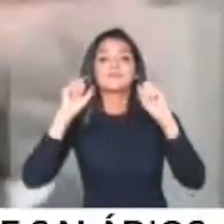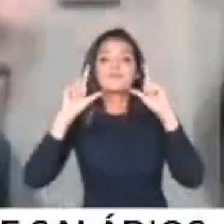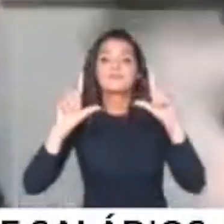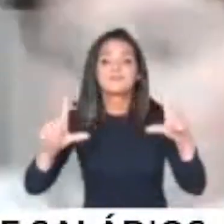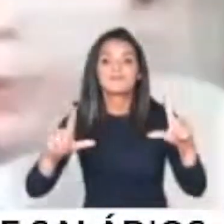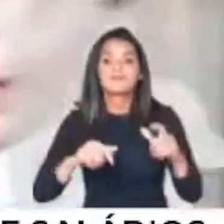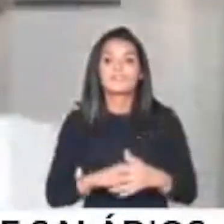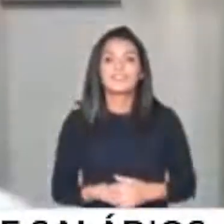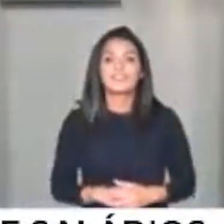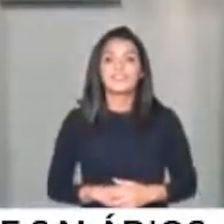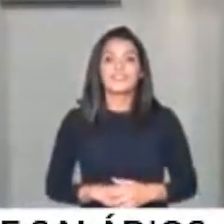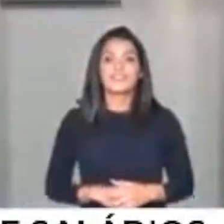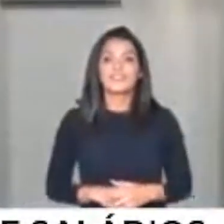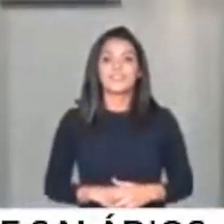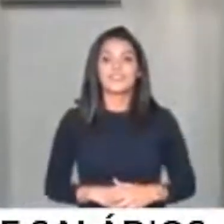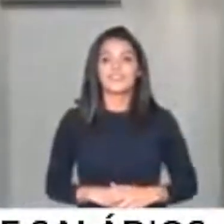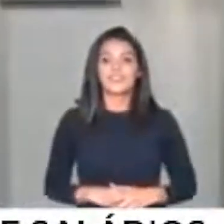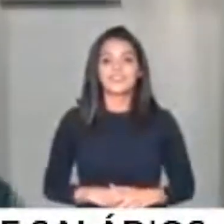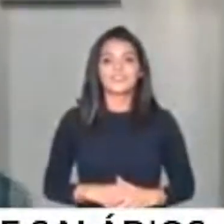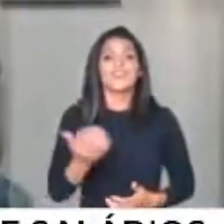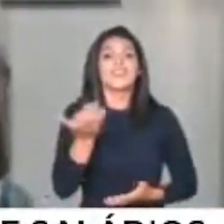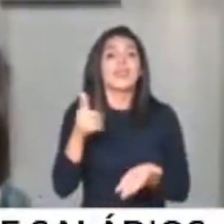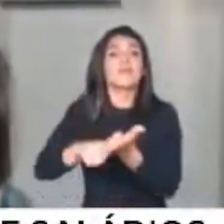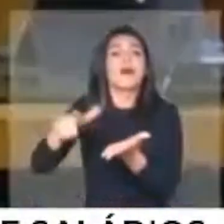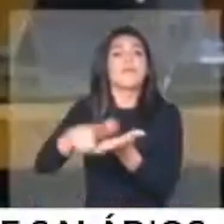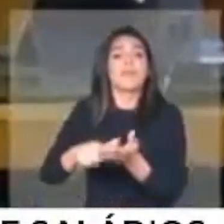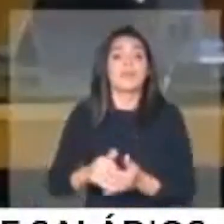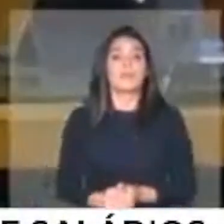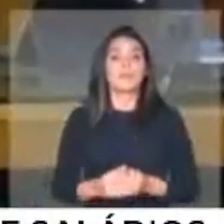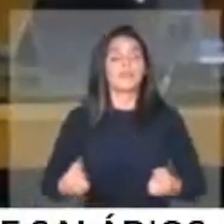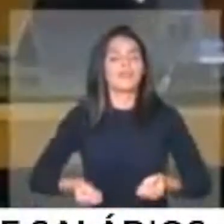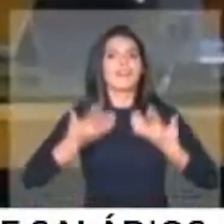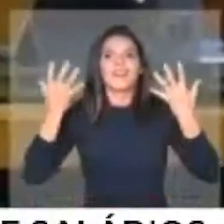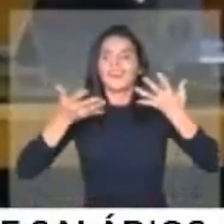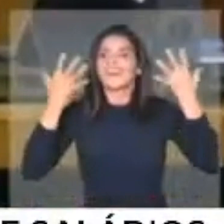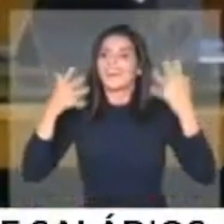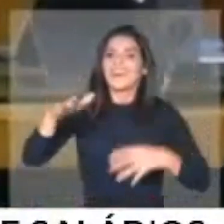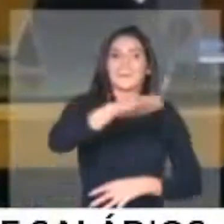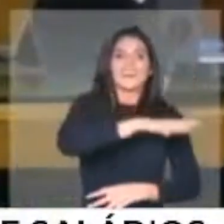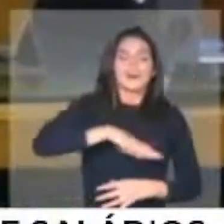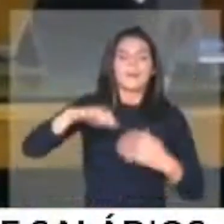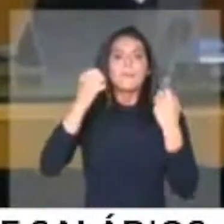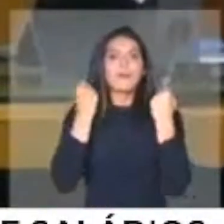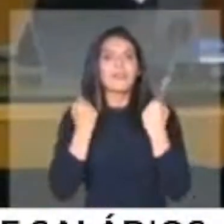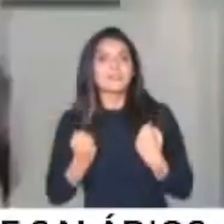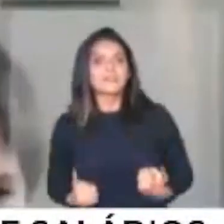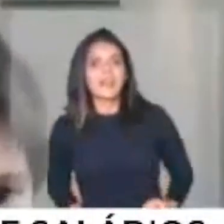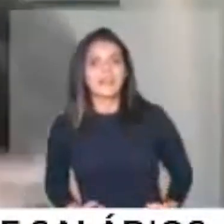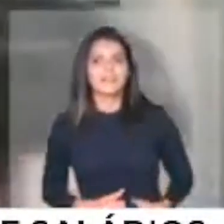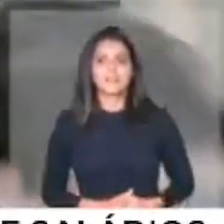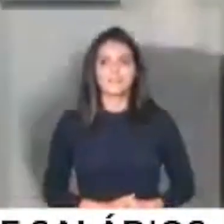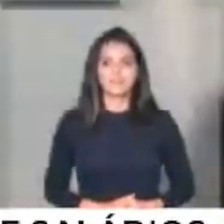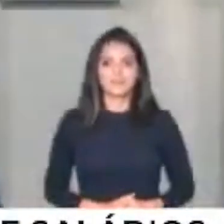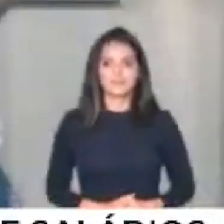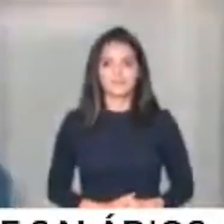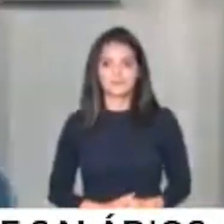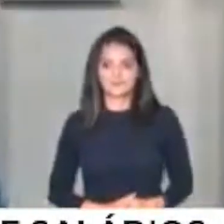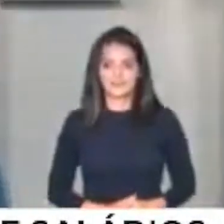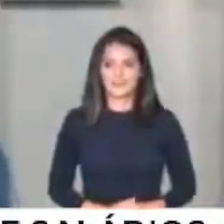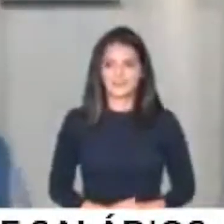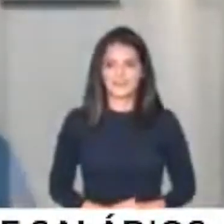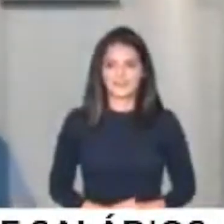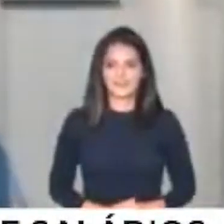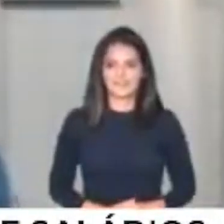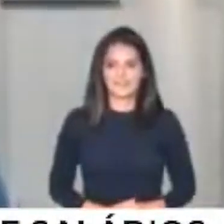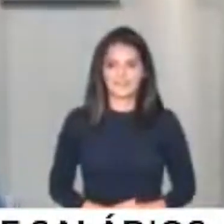Fala assim, ó. Fala. Para animar esse ambiente pesado que vive a política hoje em dia. Então, papel, eu vou dar um papel. Pronto. Então, senhor